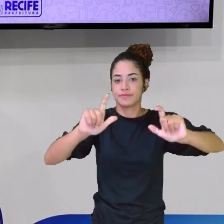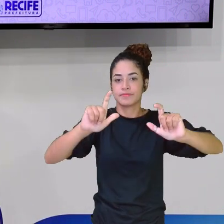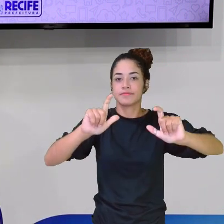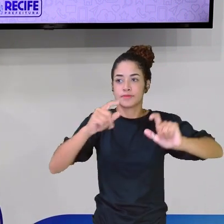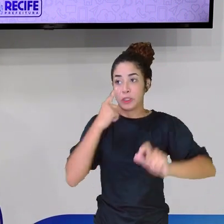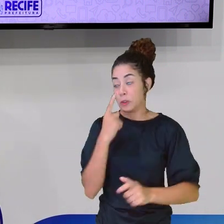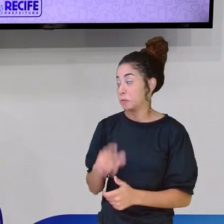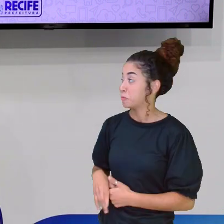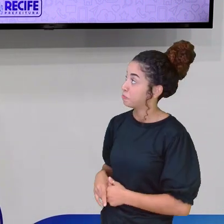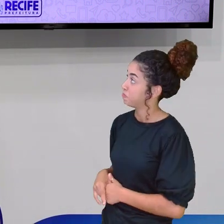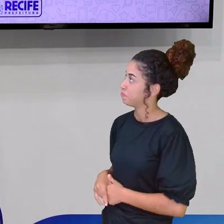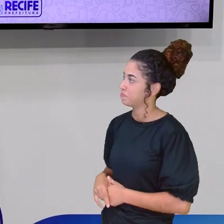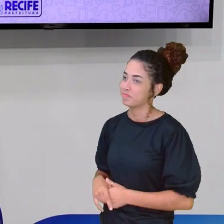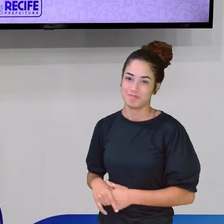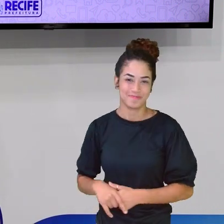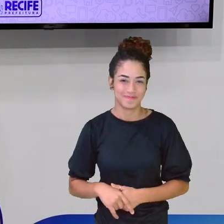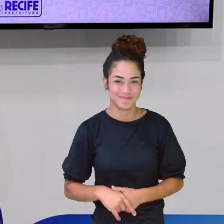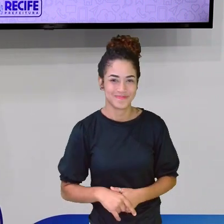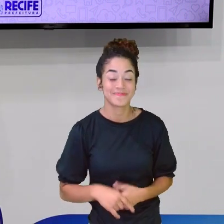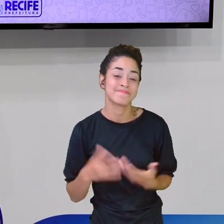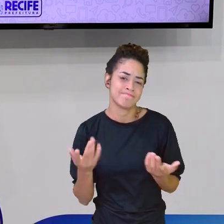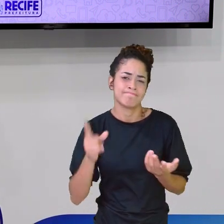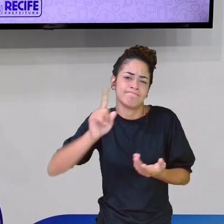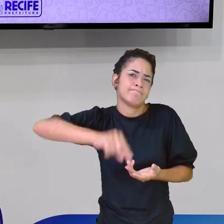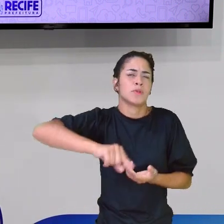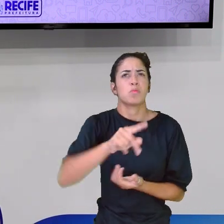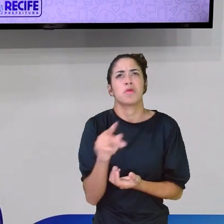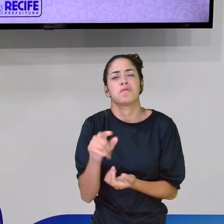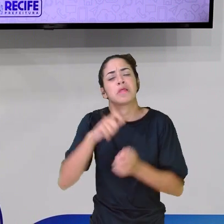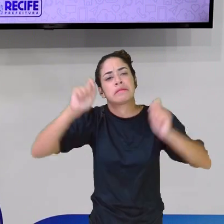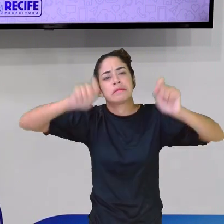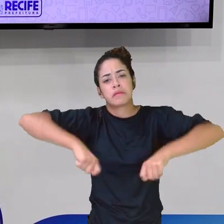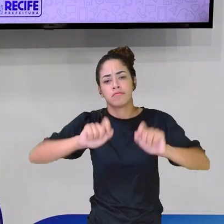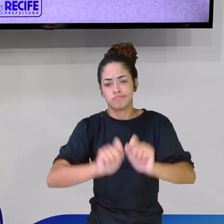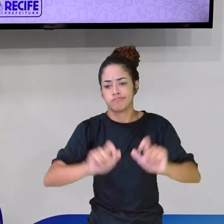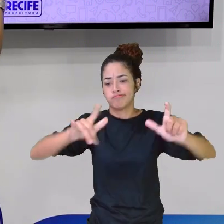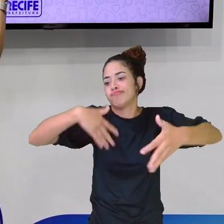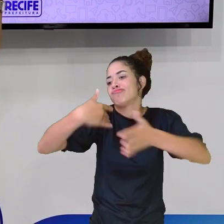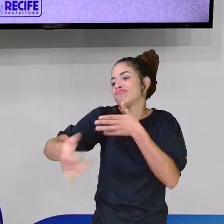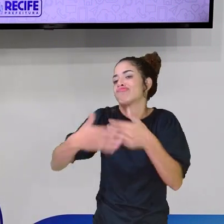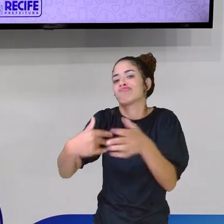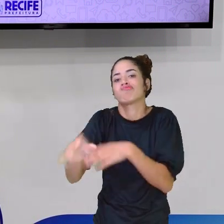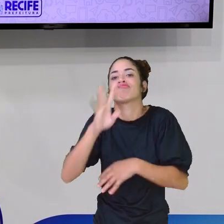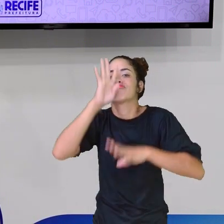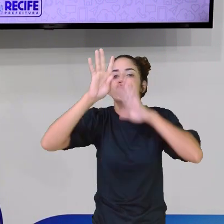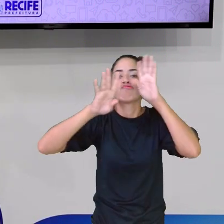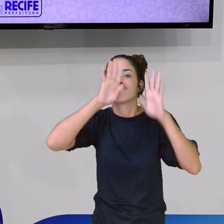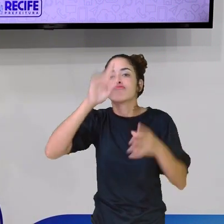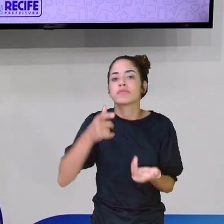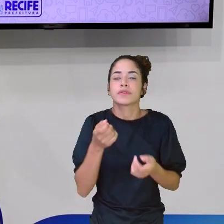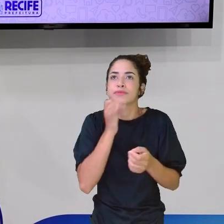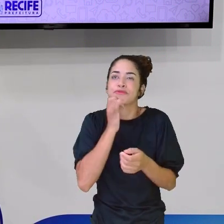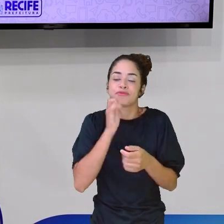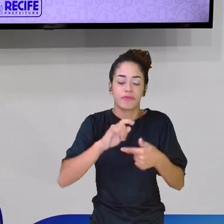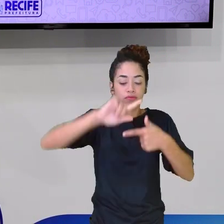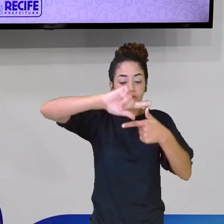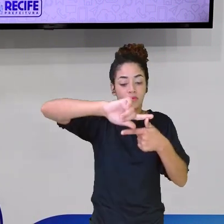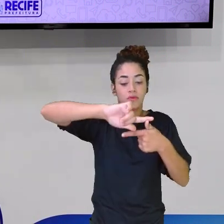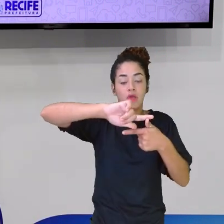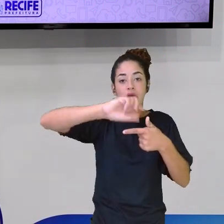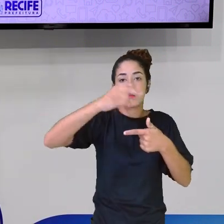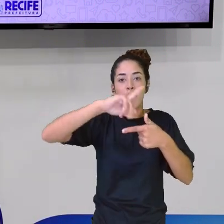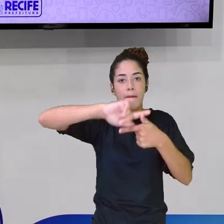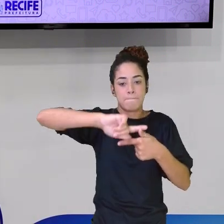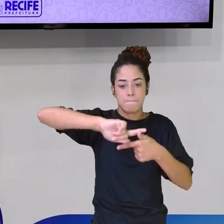tipo de coisa. Professora, eu posso ampliar de qualquer jeito. Se eu fizer um quadradinho menor